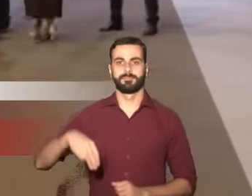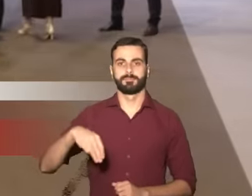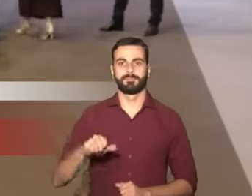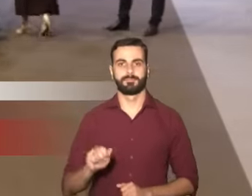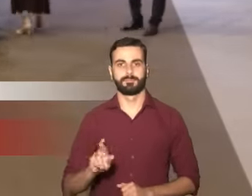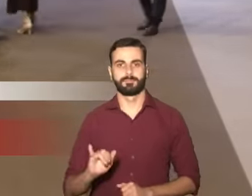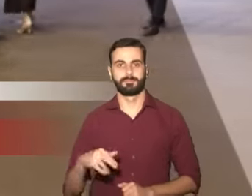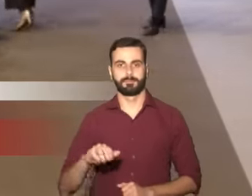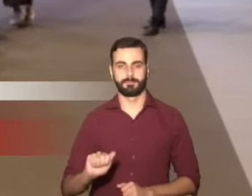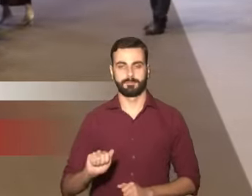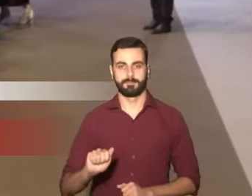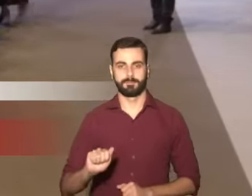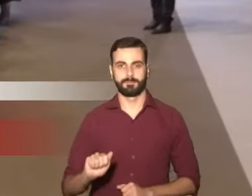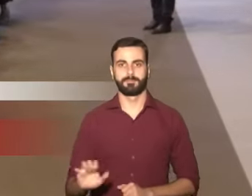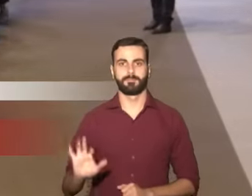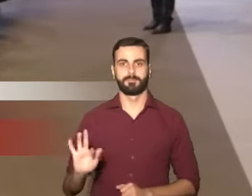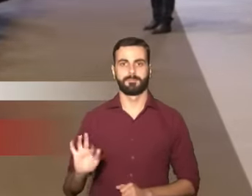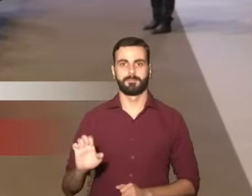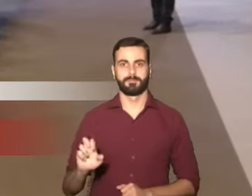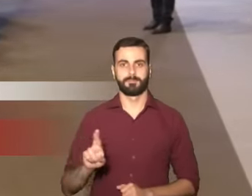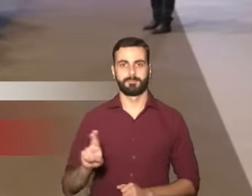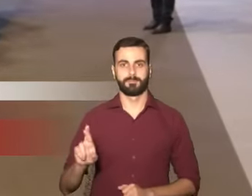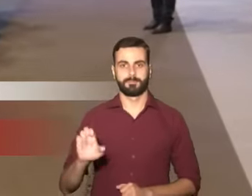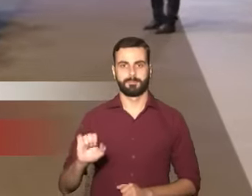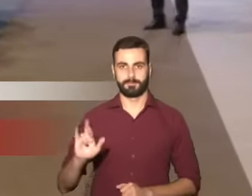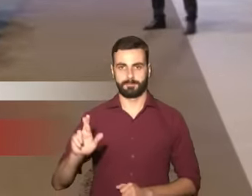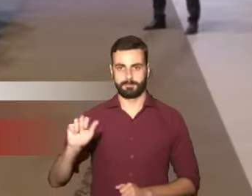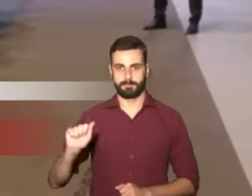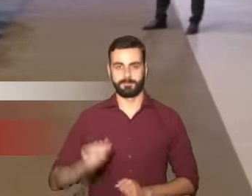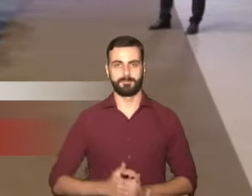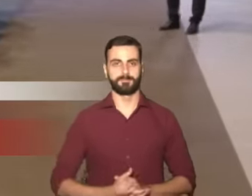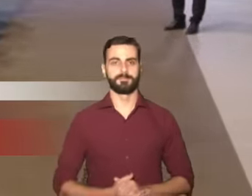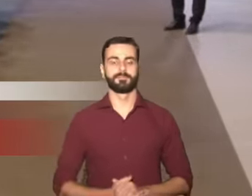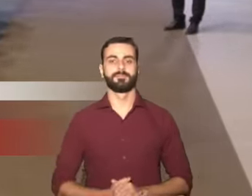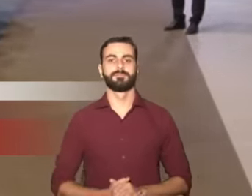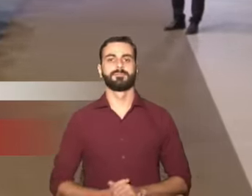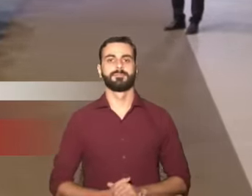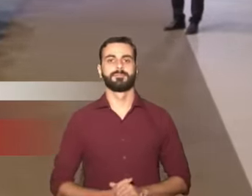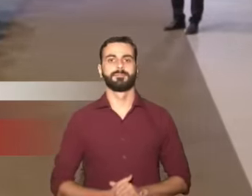Marina Inária Ferreira Machado.